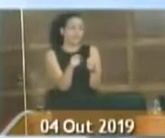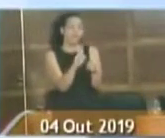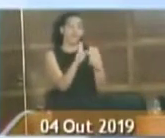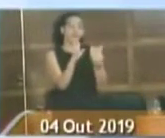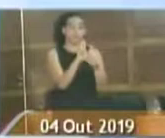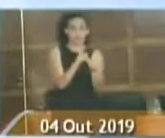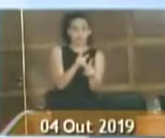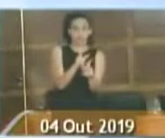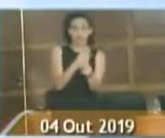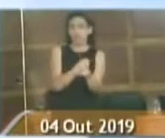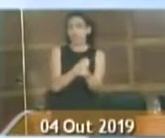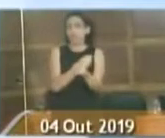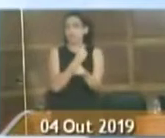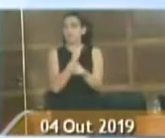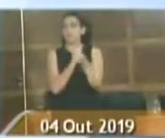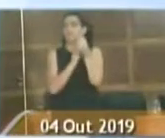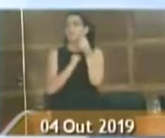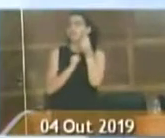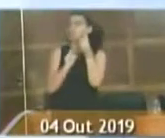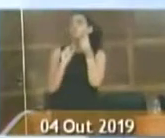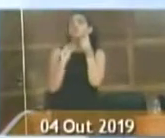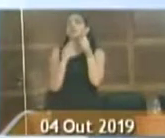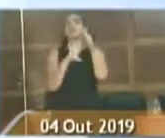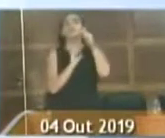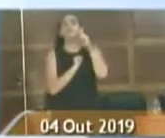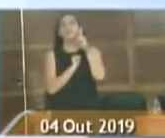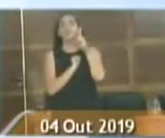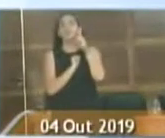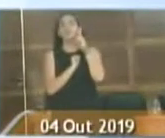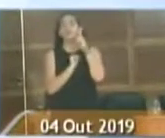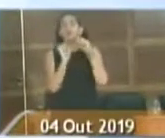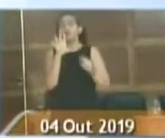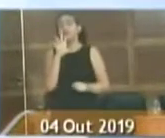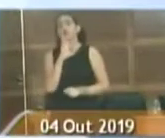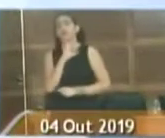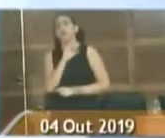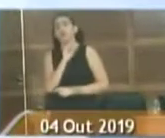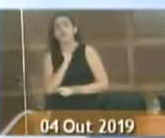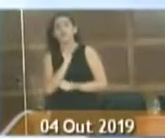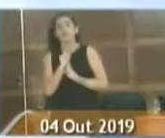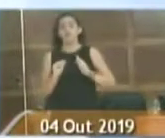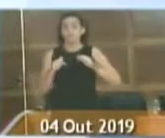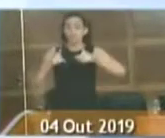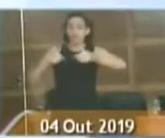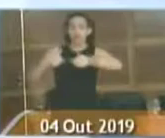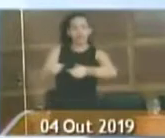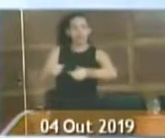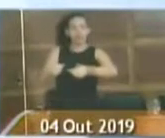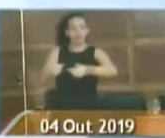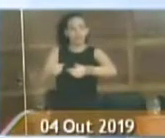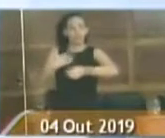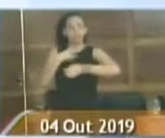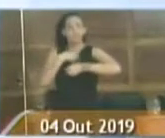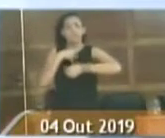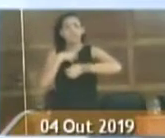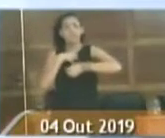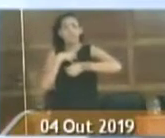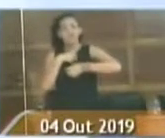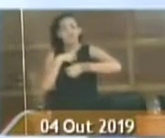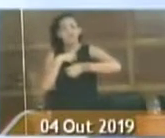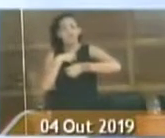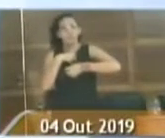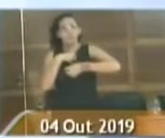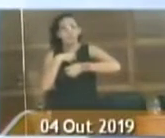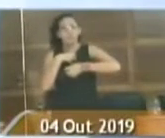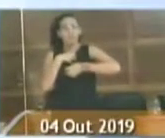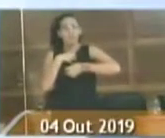diferente, porque se a gente for pensar o que, que é o amor? O amor são atitudes, é um sentimento que a gente tem dentro da gente,